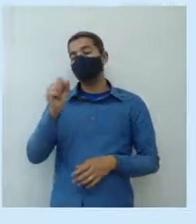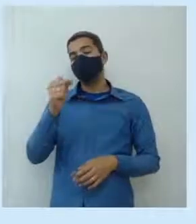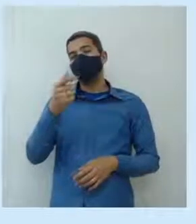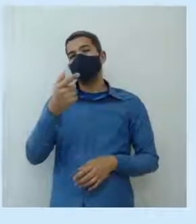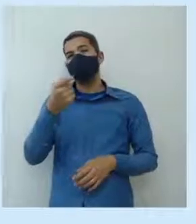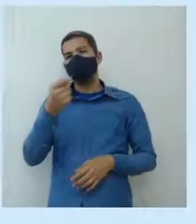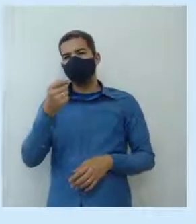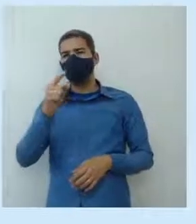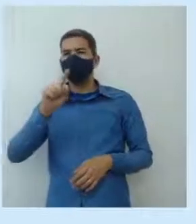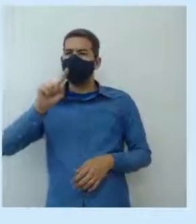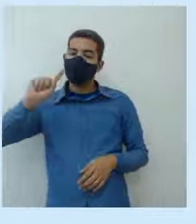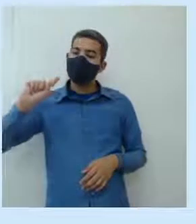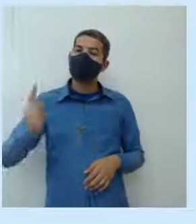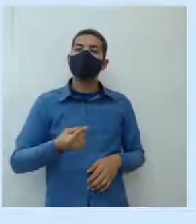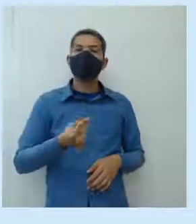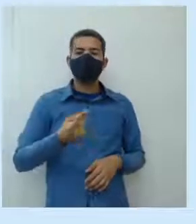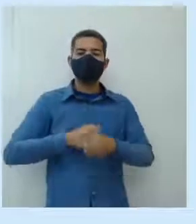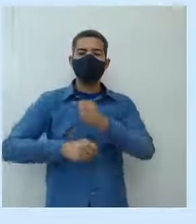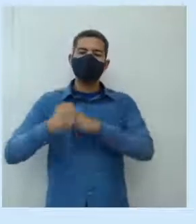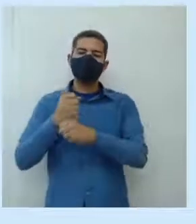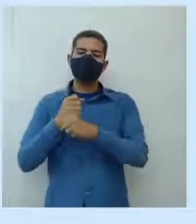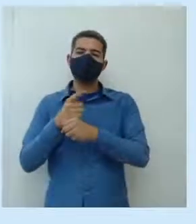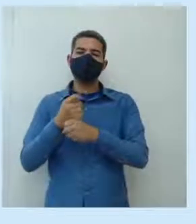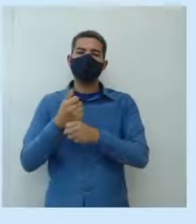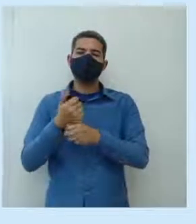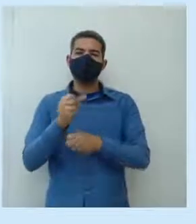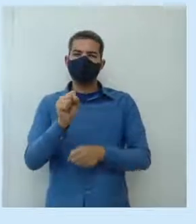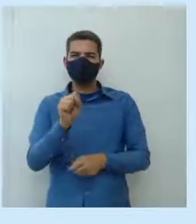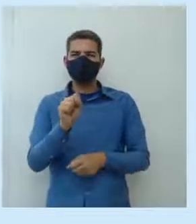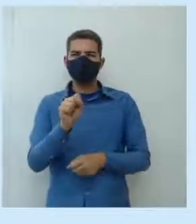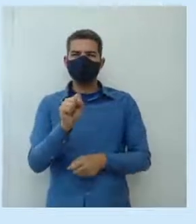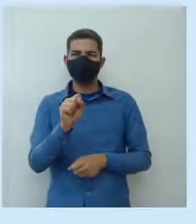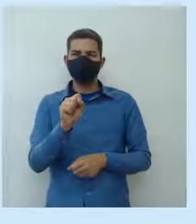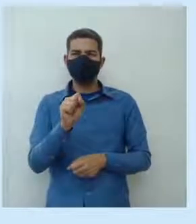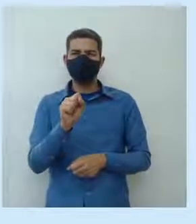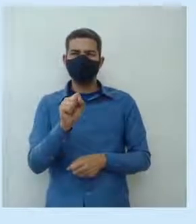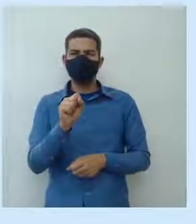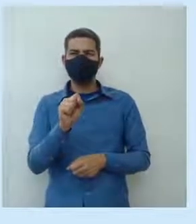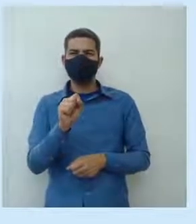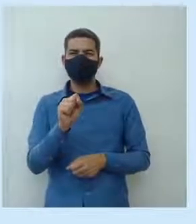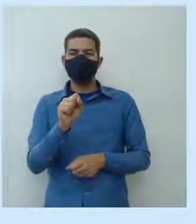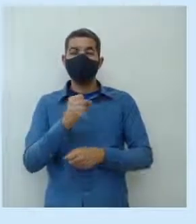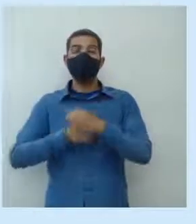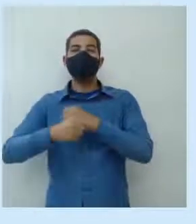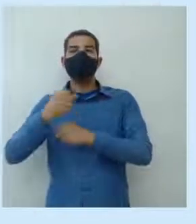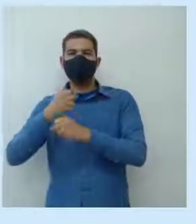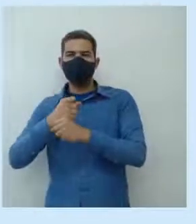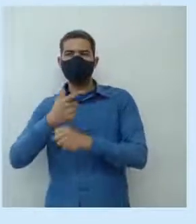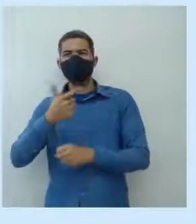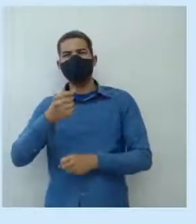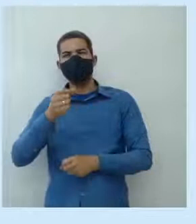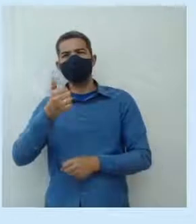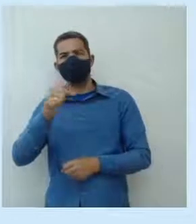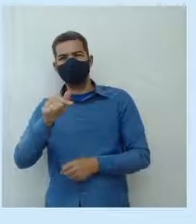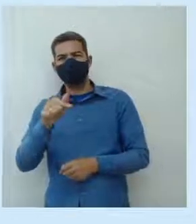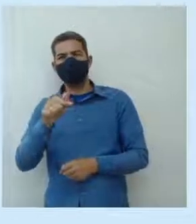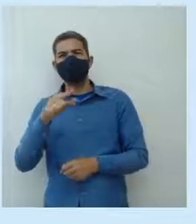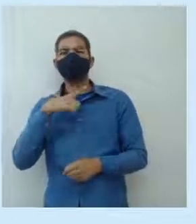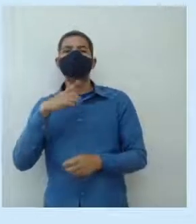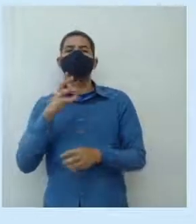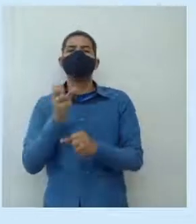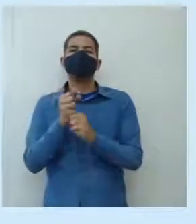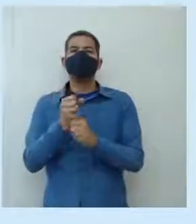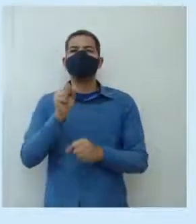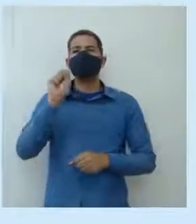milhões em 2018, ante 811 milhões no ano anterior. Então a gente vai trazer